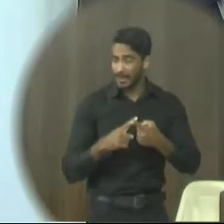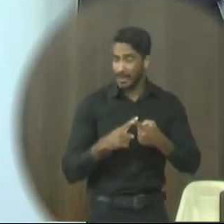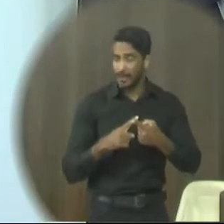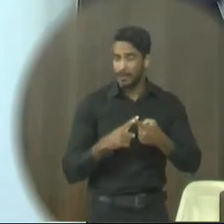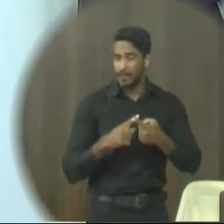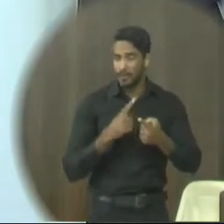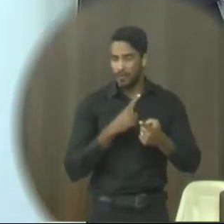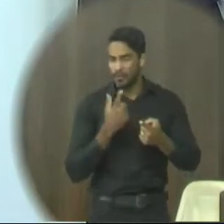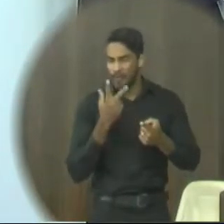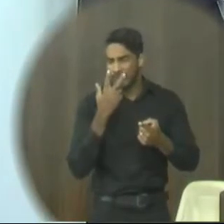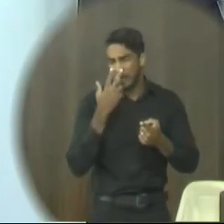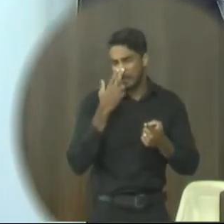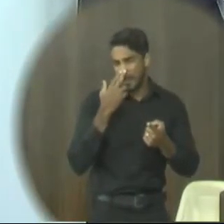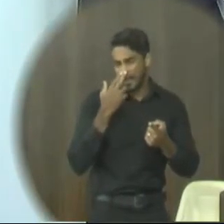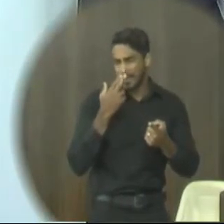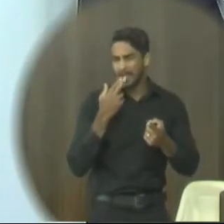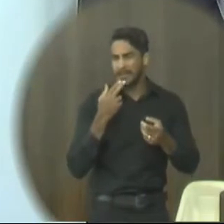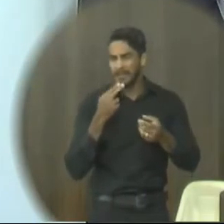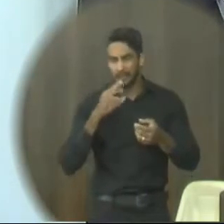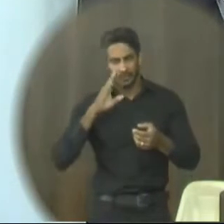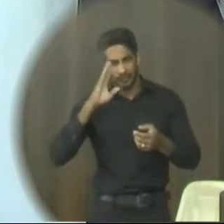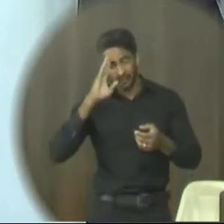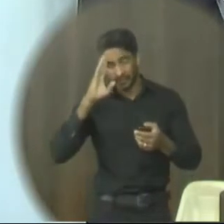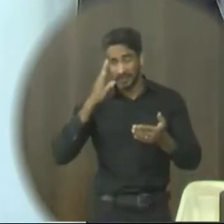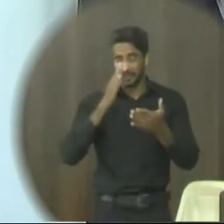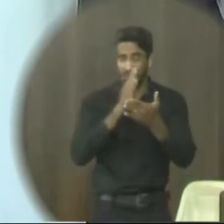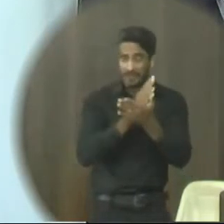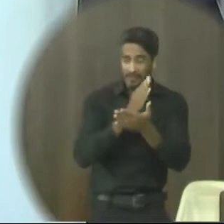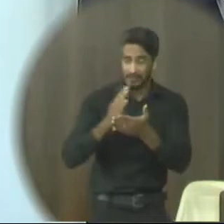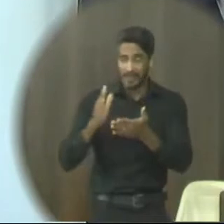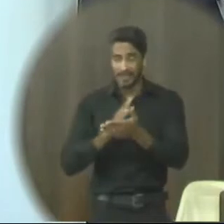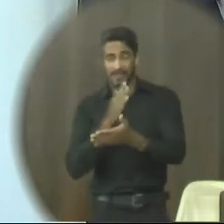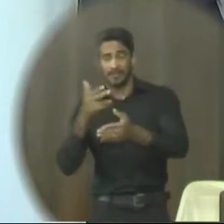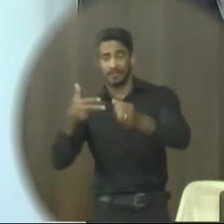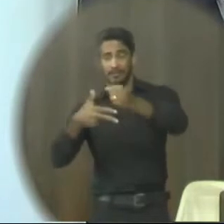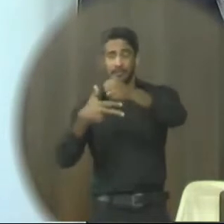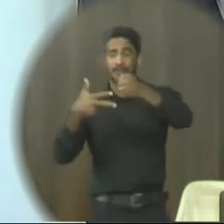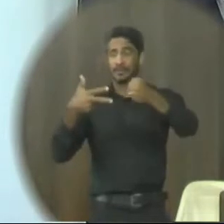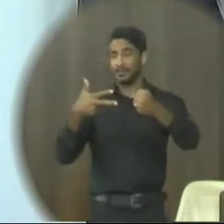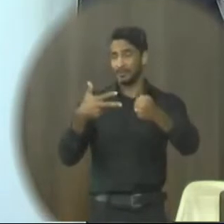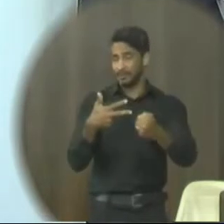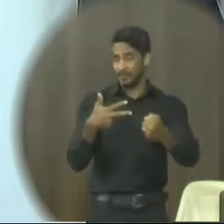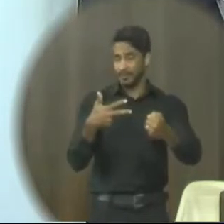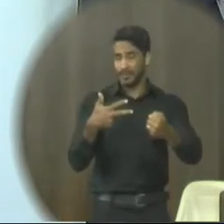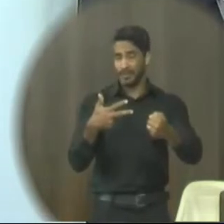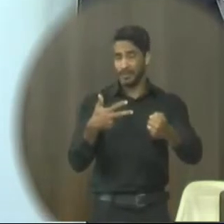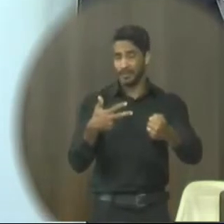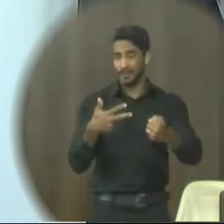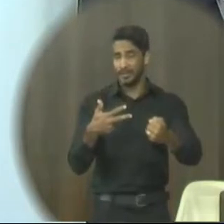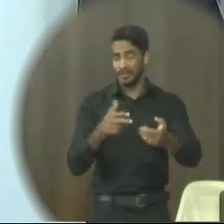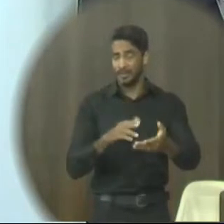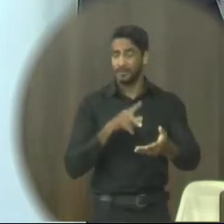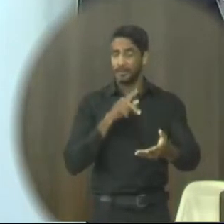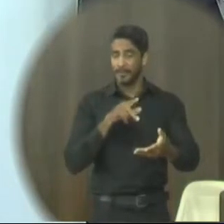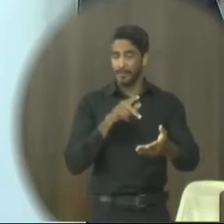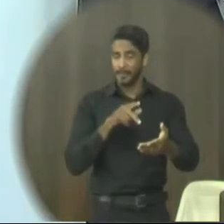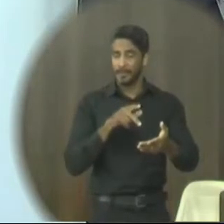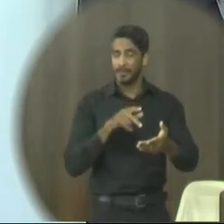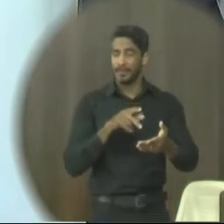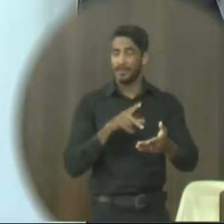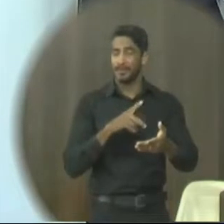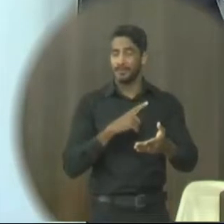inobservância dos municípios, dos princípios da separação dos poderes. O supracitado se procedido